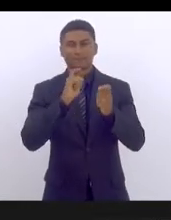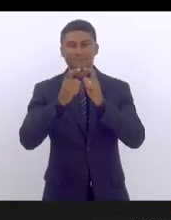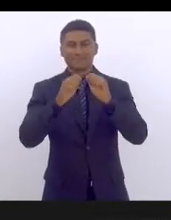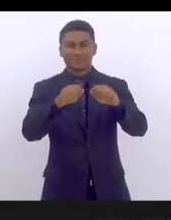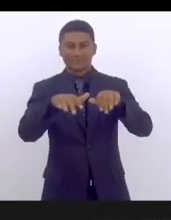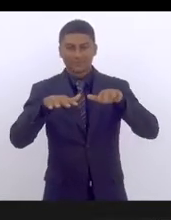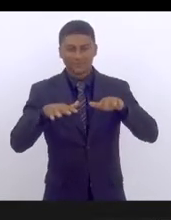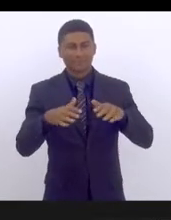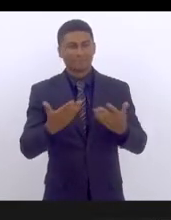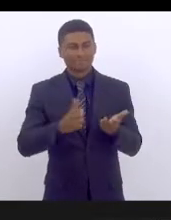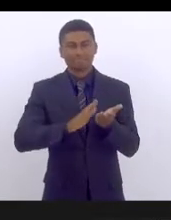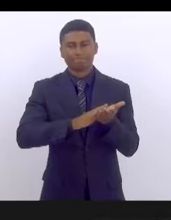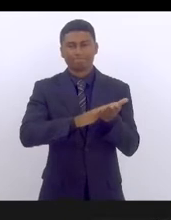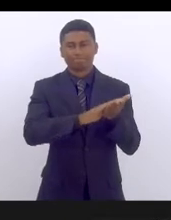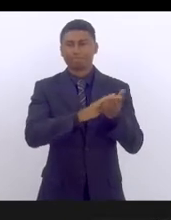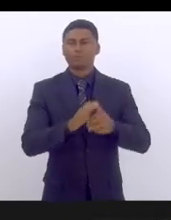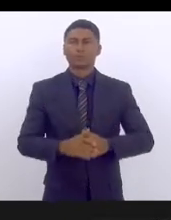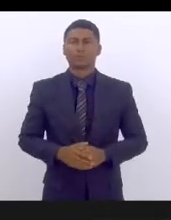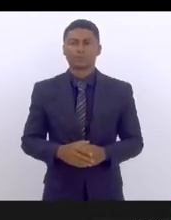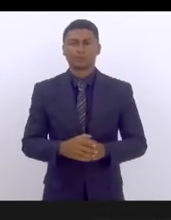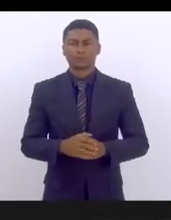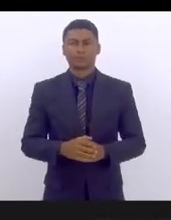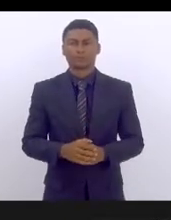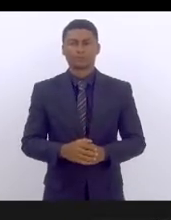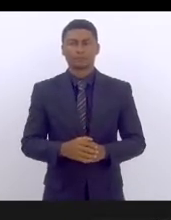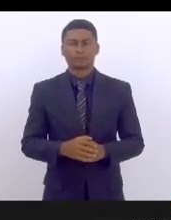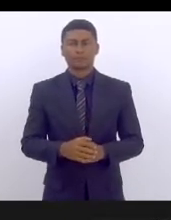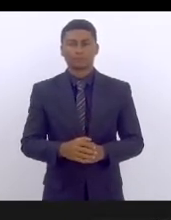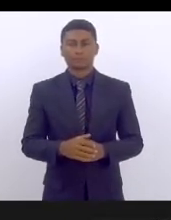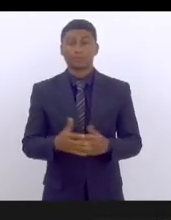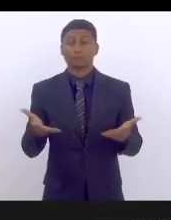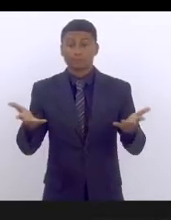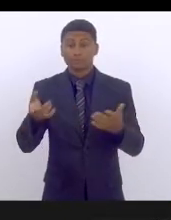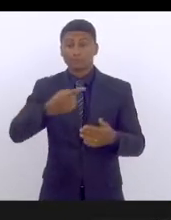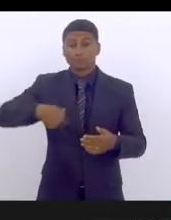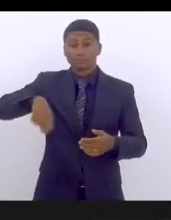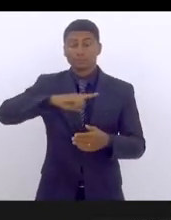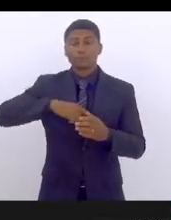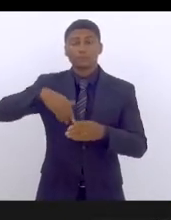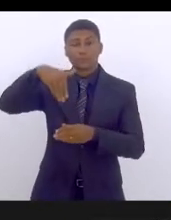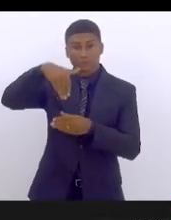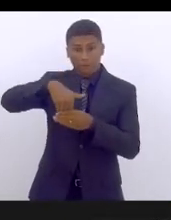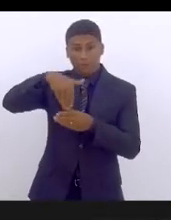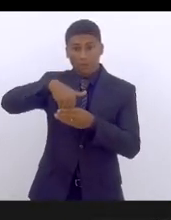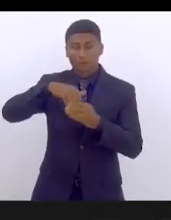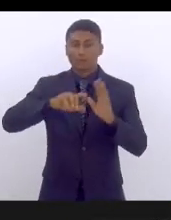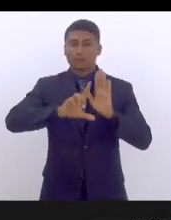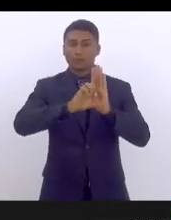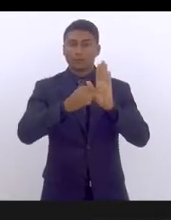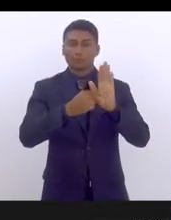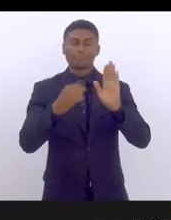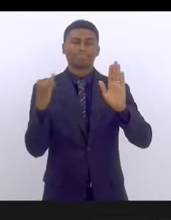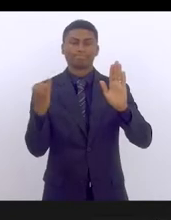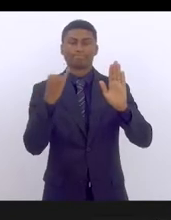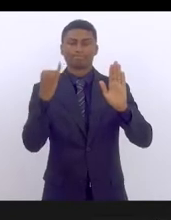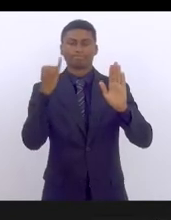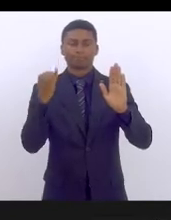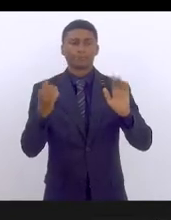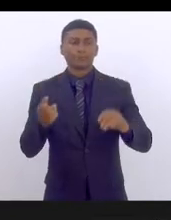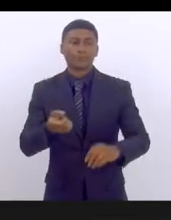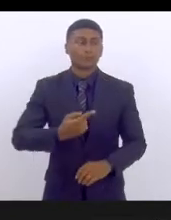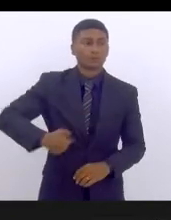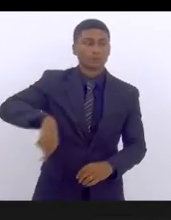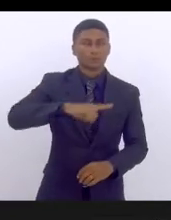conduzindo nesse processo que a gente está votando uma lei tão importante para nós mulheres aqui no